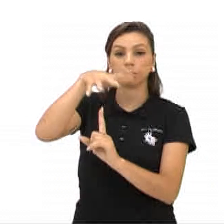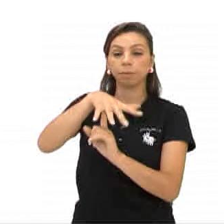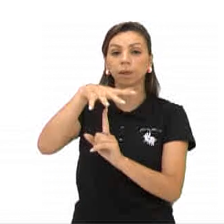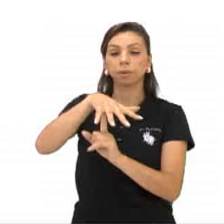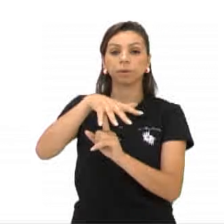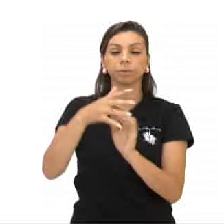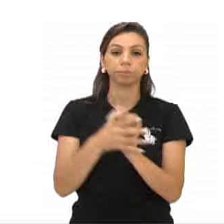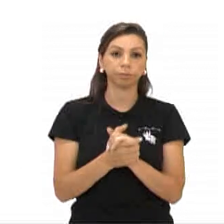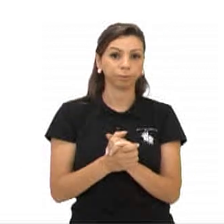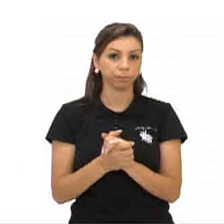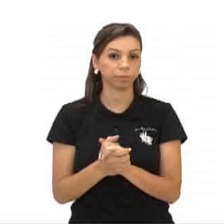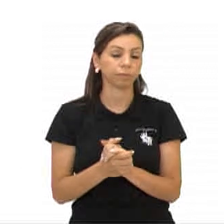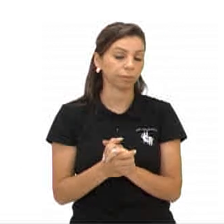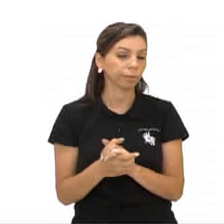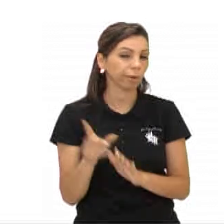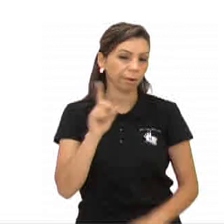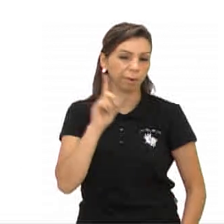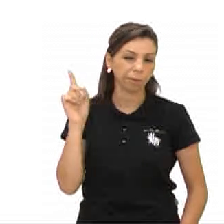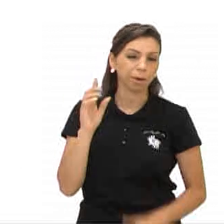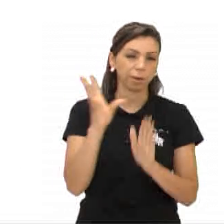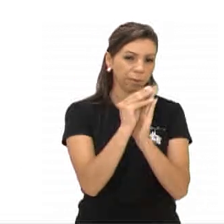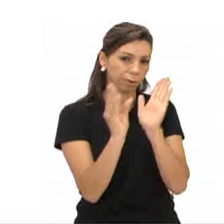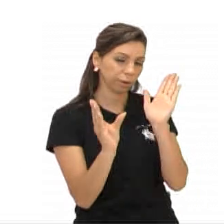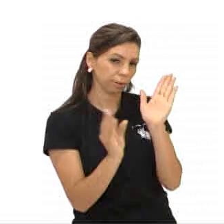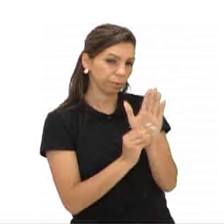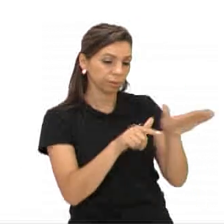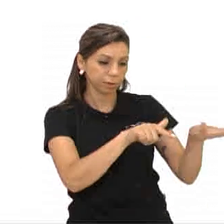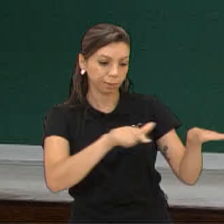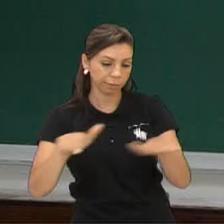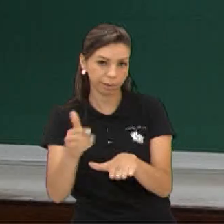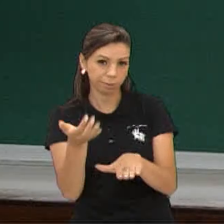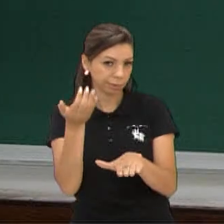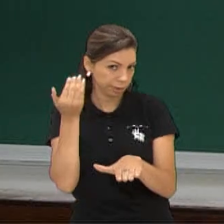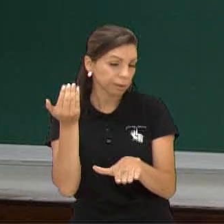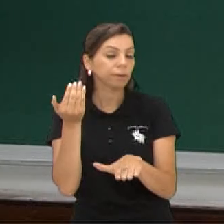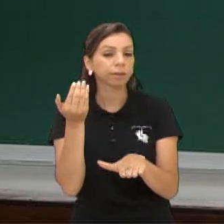inserções. Matériazinha do ano passado, da semana passada, que vocês